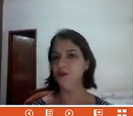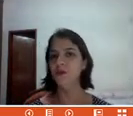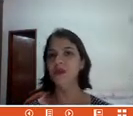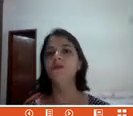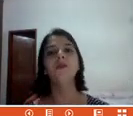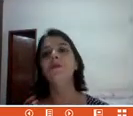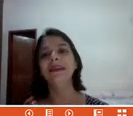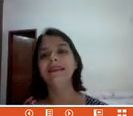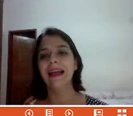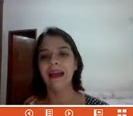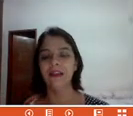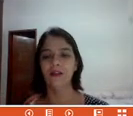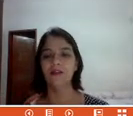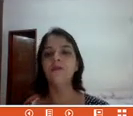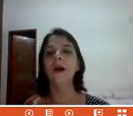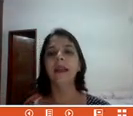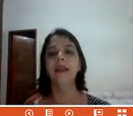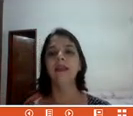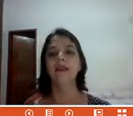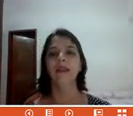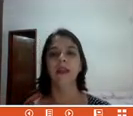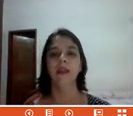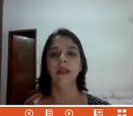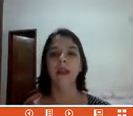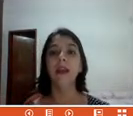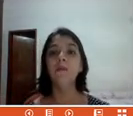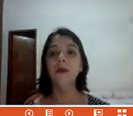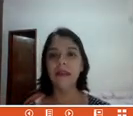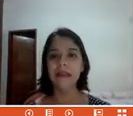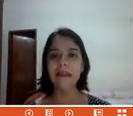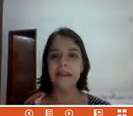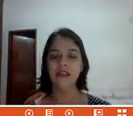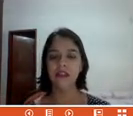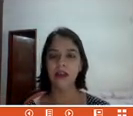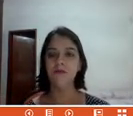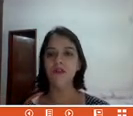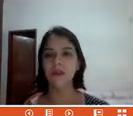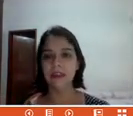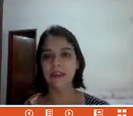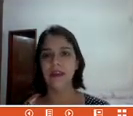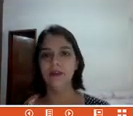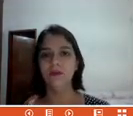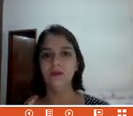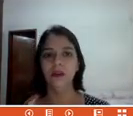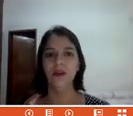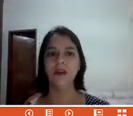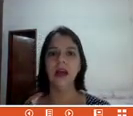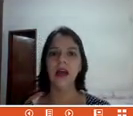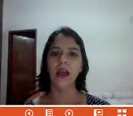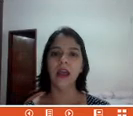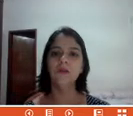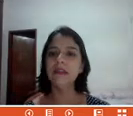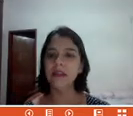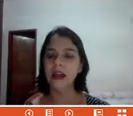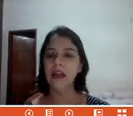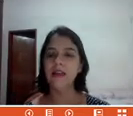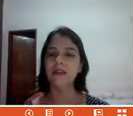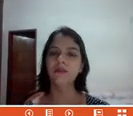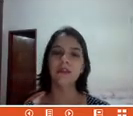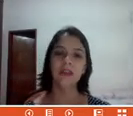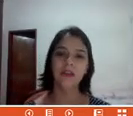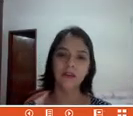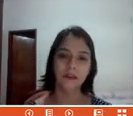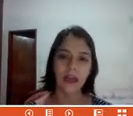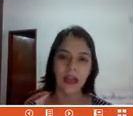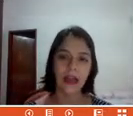surgiu, como que foi implantada em nosso país e a importância de estarmos conhecendo os sinais,